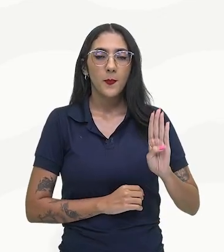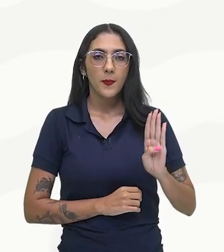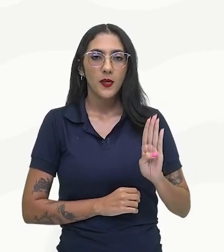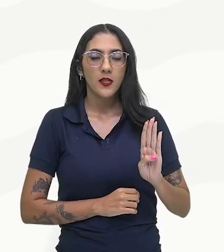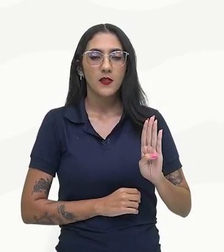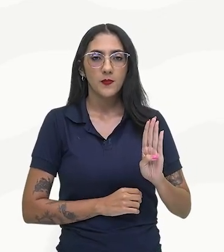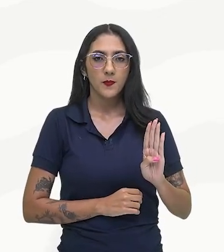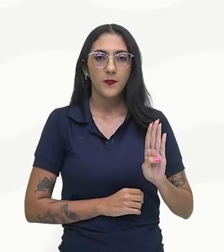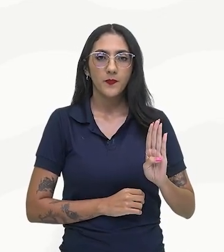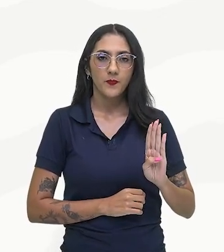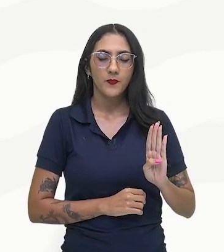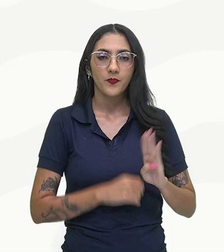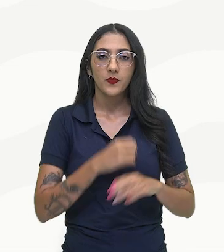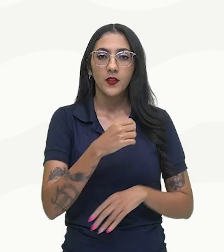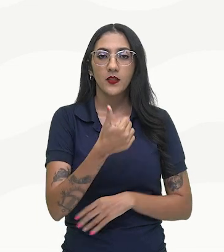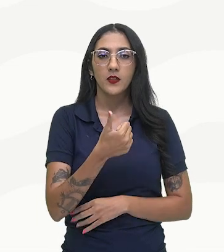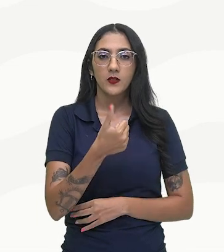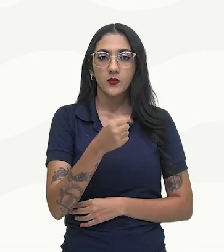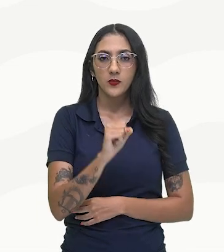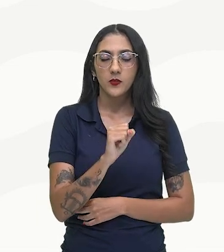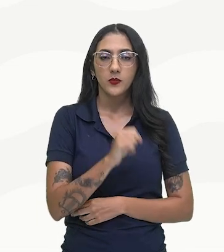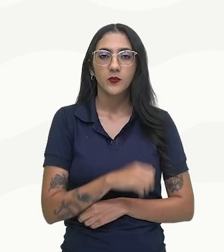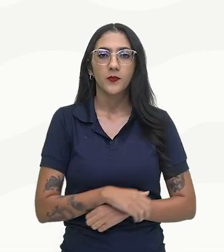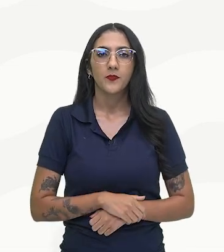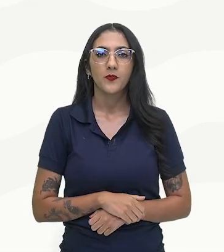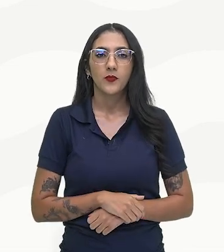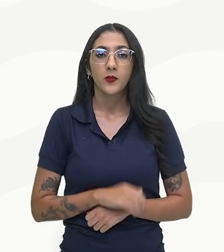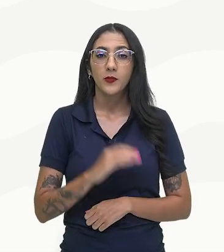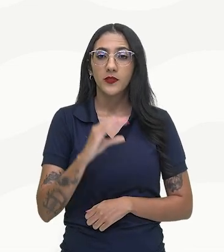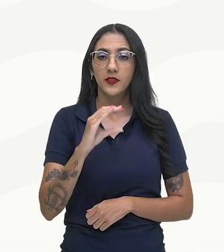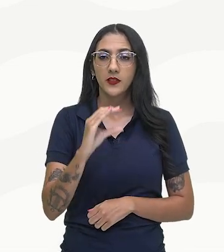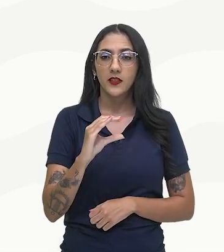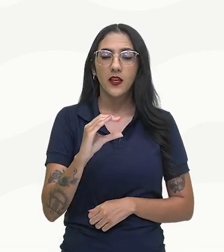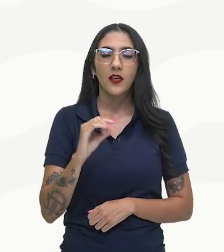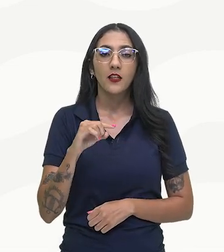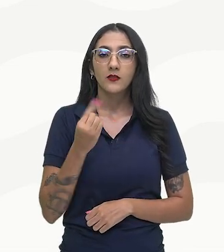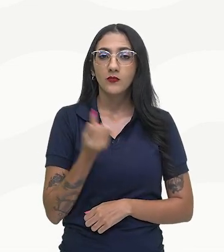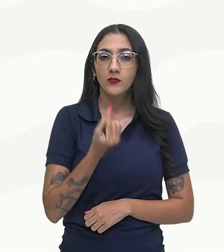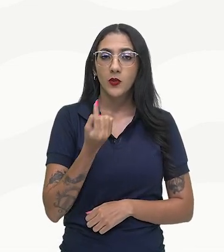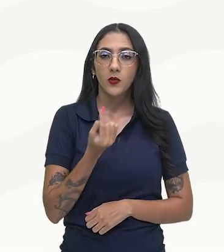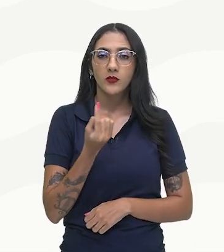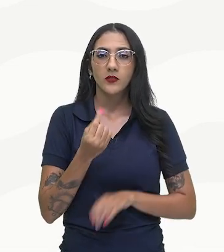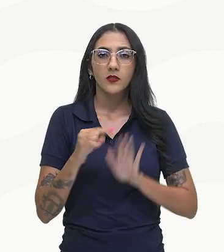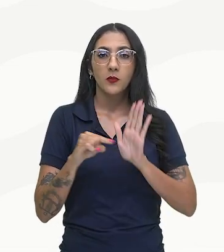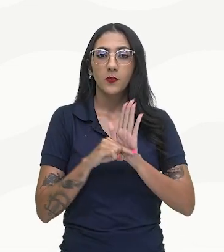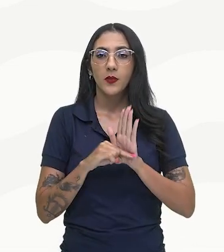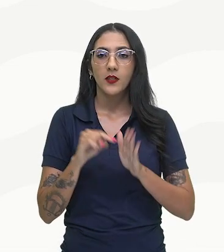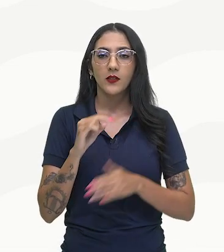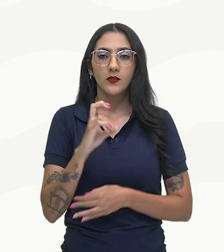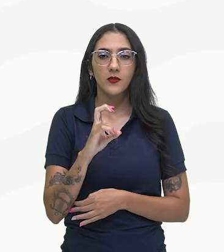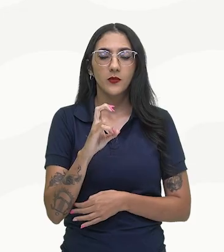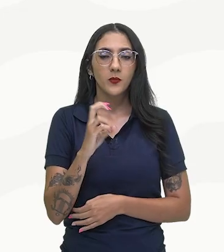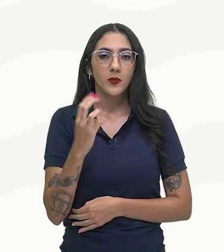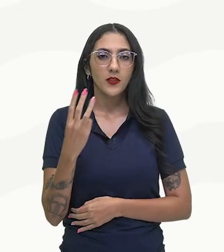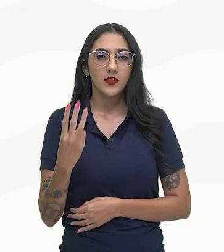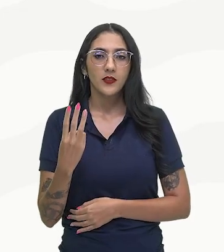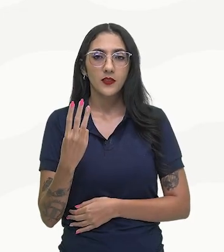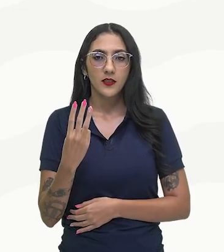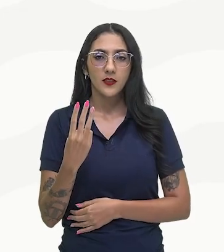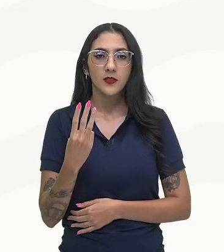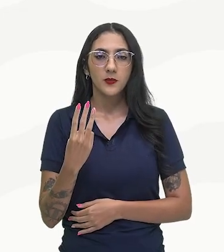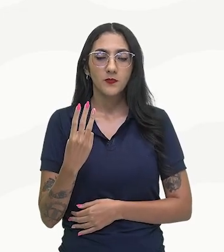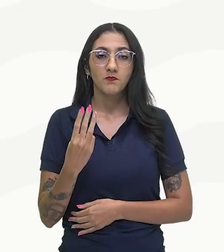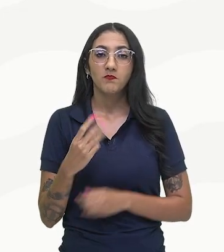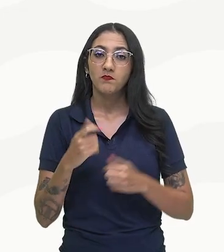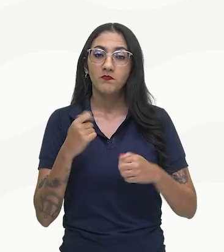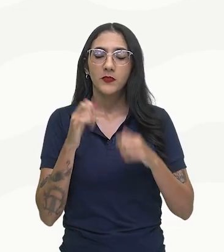do x, 18. E o C é o termo independente, menos 53. Sempre temos que ter